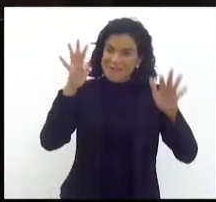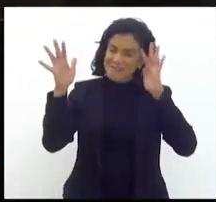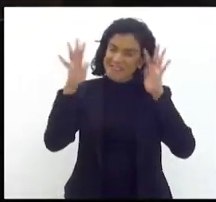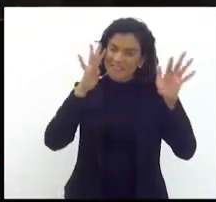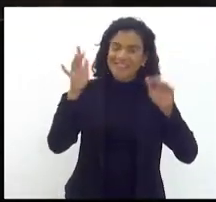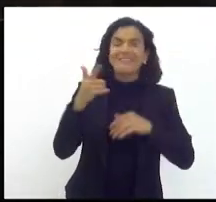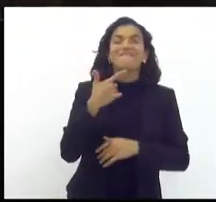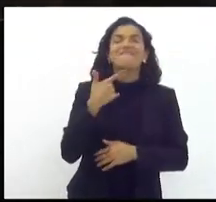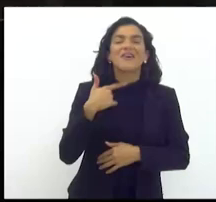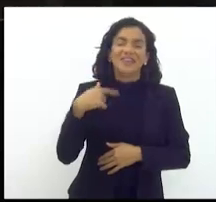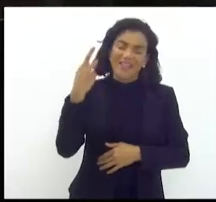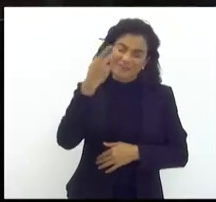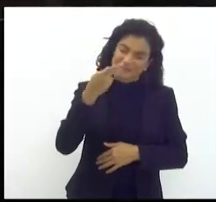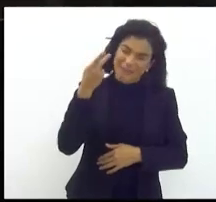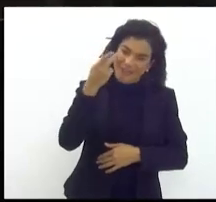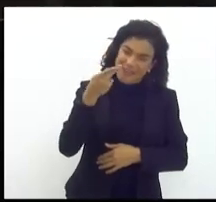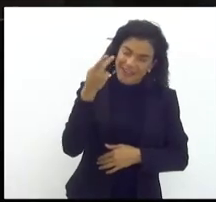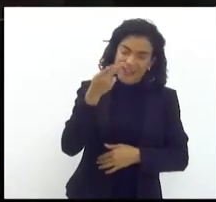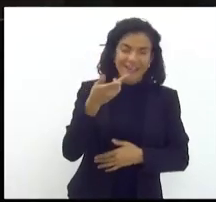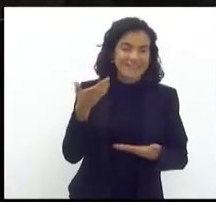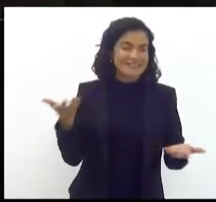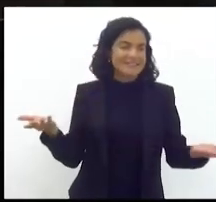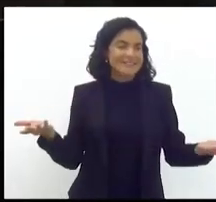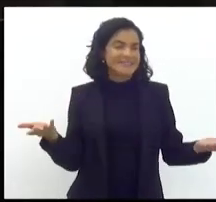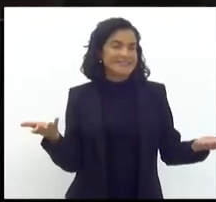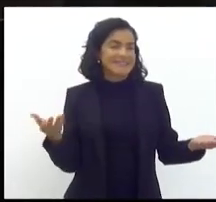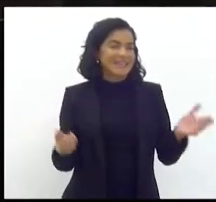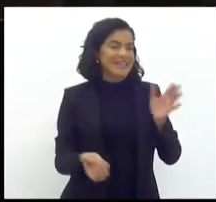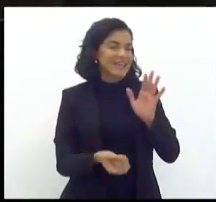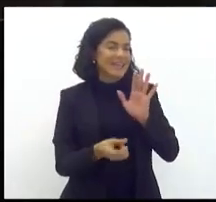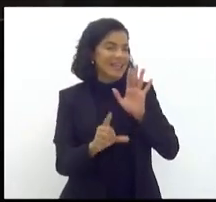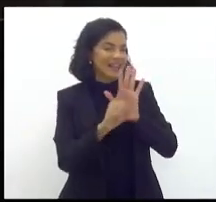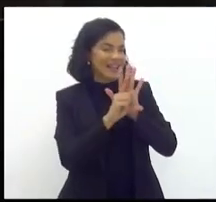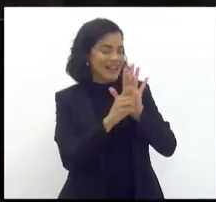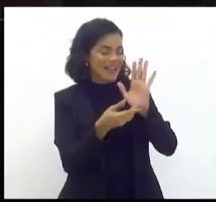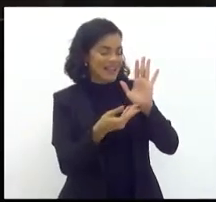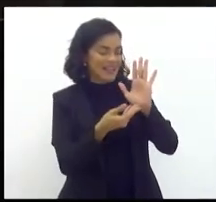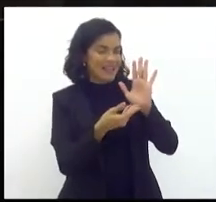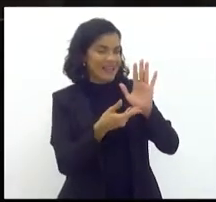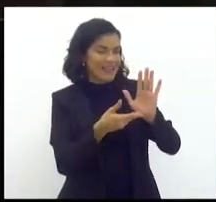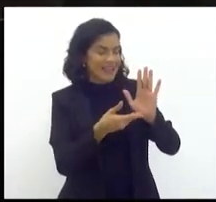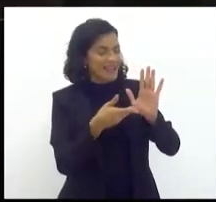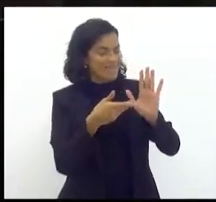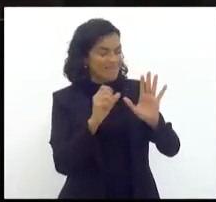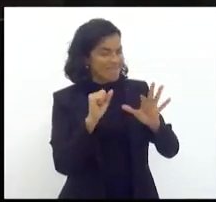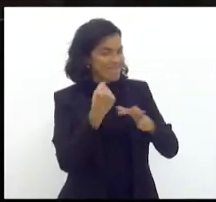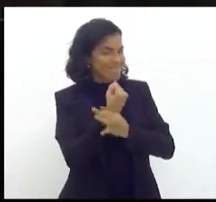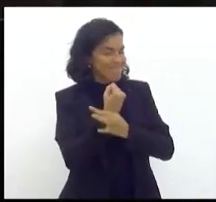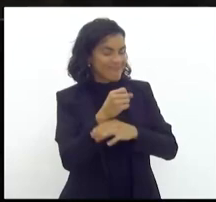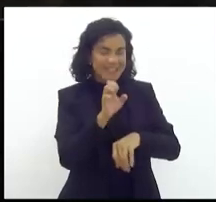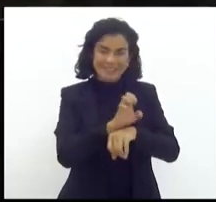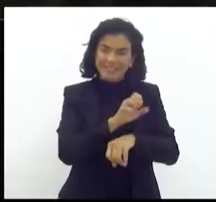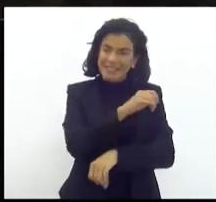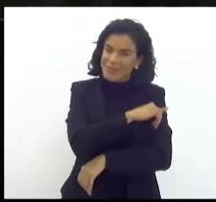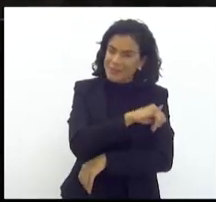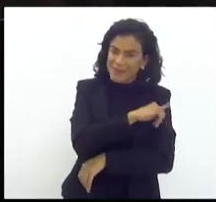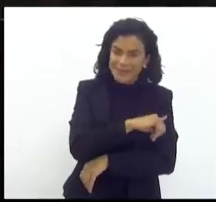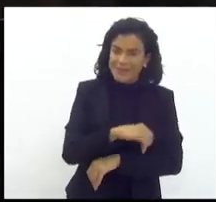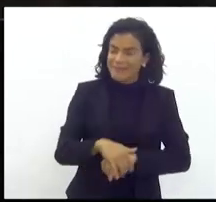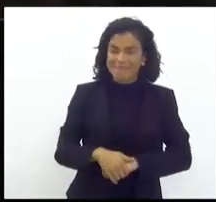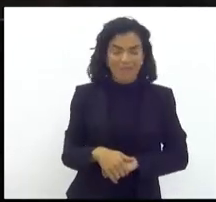alguma vontade política de fazer a nossa lei ser garantida no estado do Rio de Janeiro